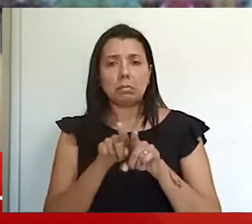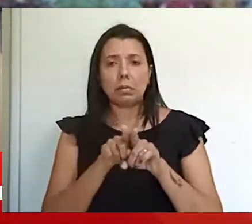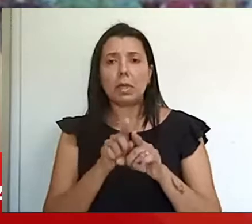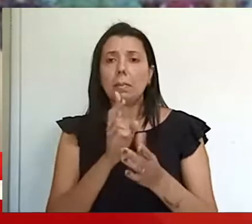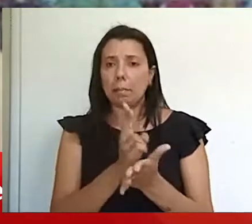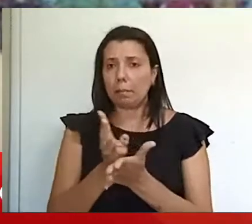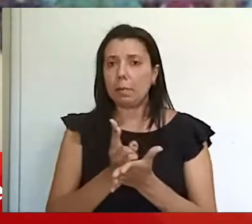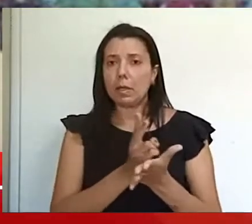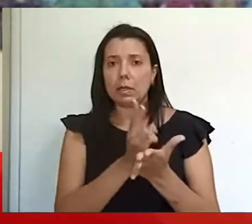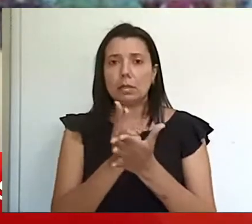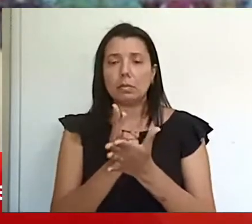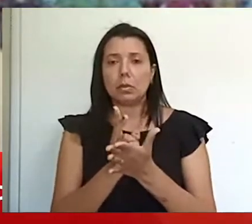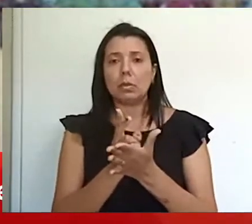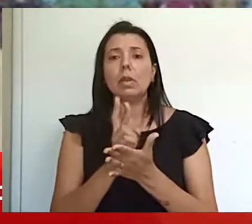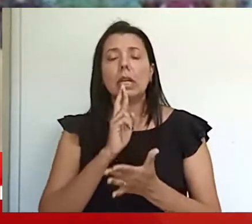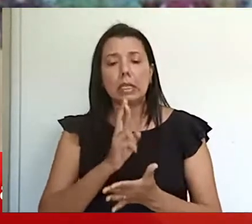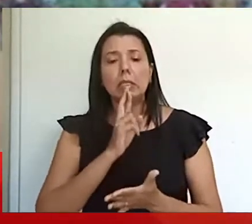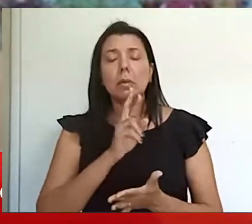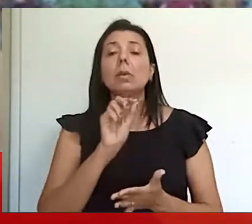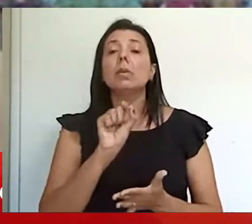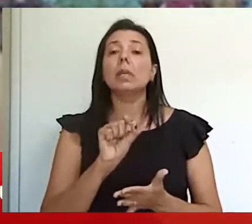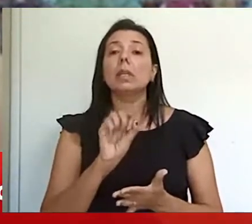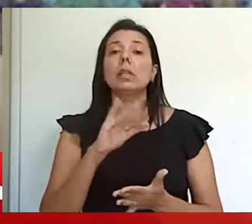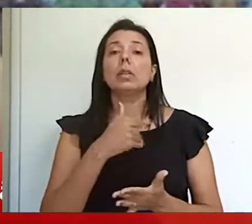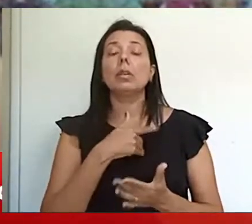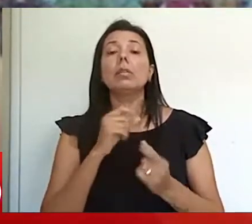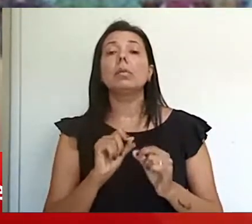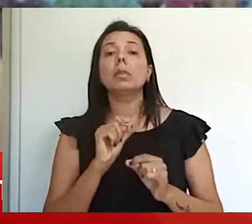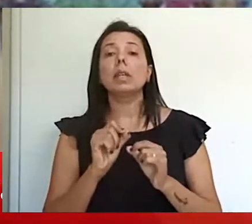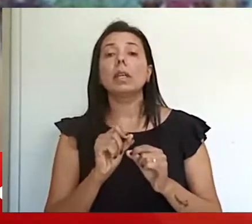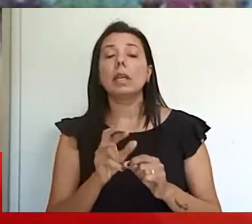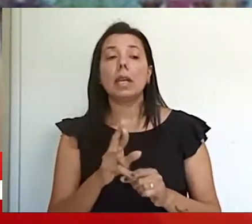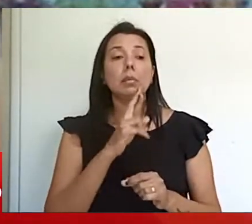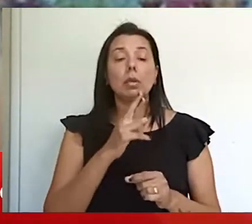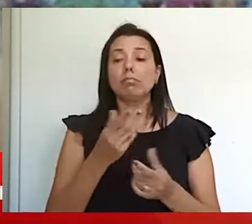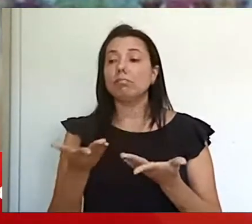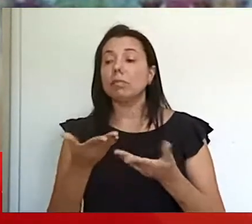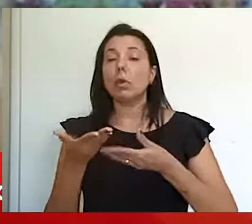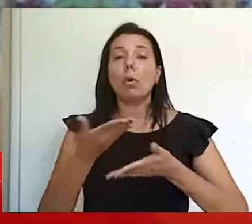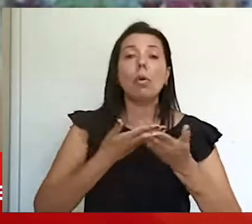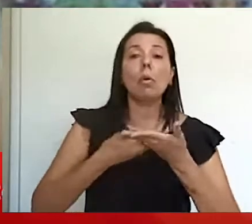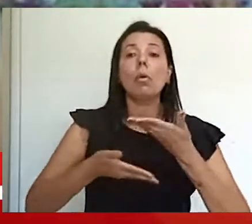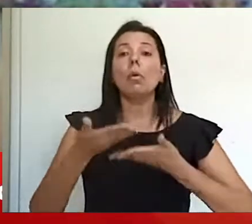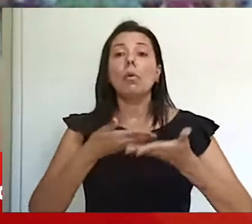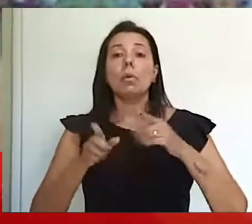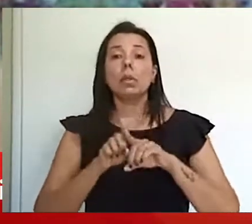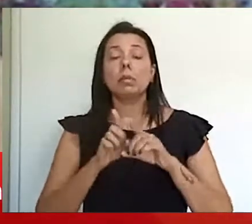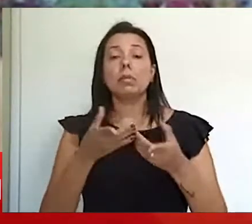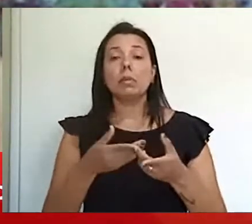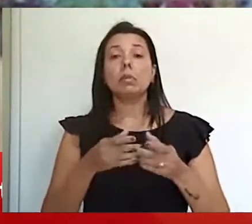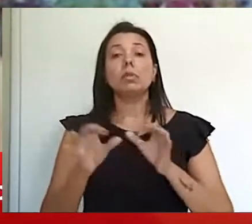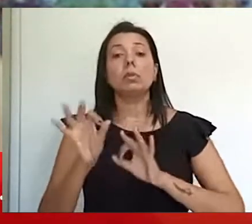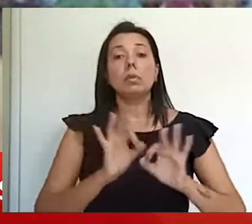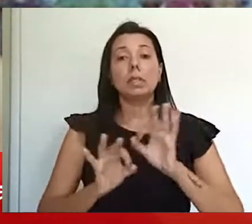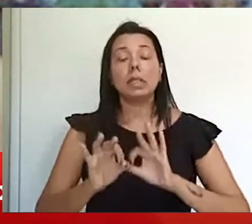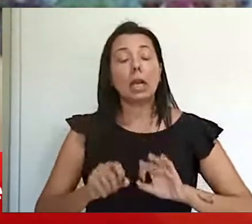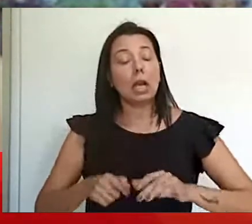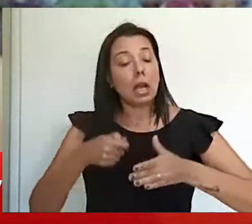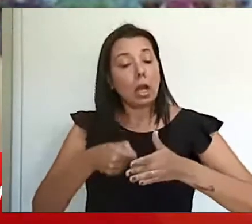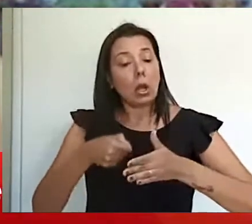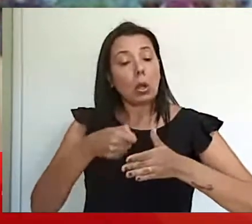mesmo eles não dando respaldo, nós vamos nos respaldando entre nós, nos fortalecendo, e vamos construindo essa luta